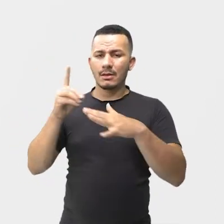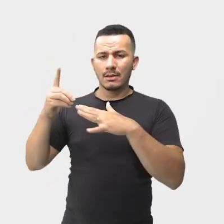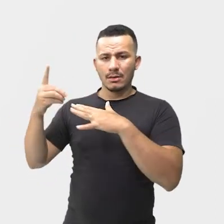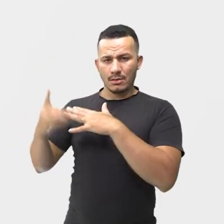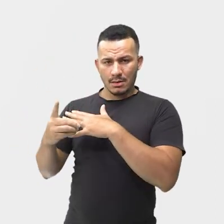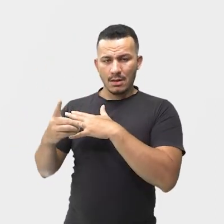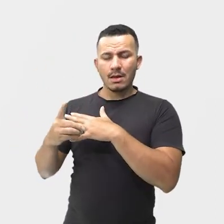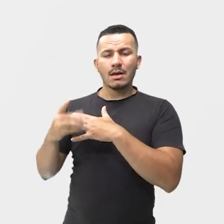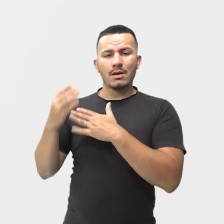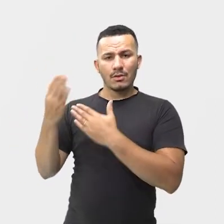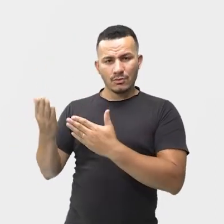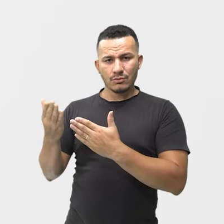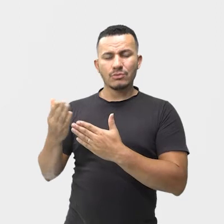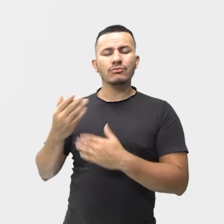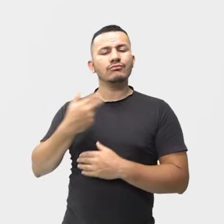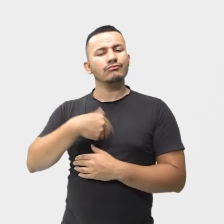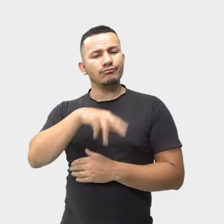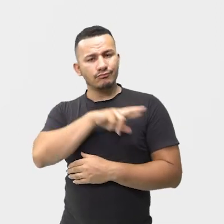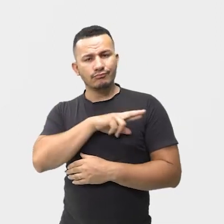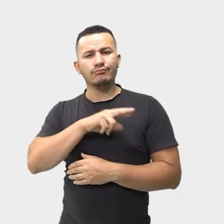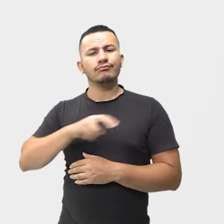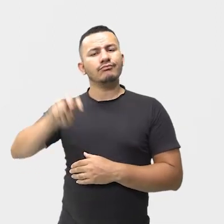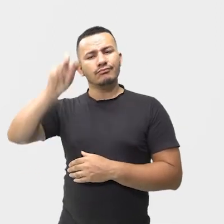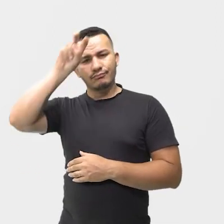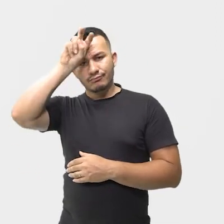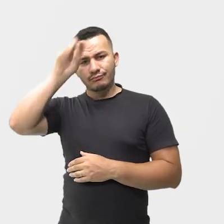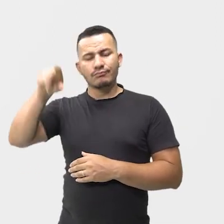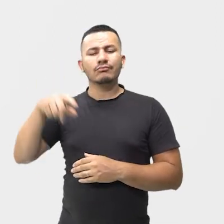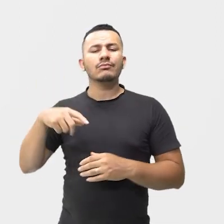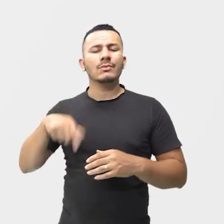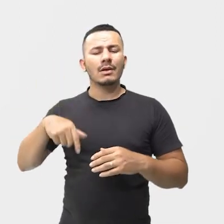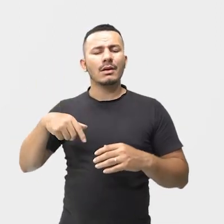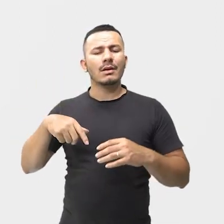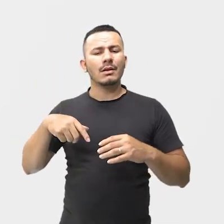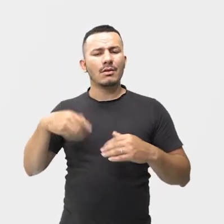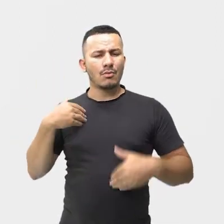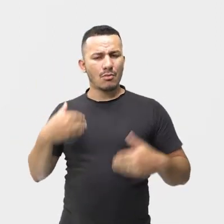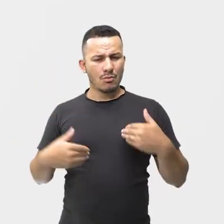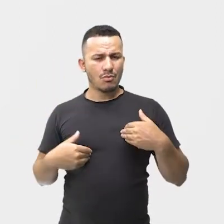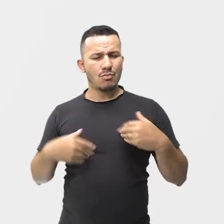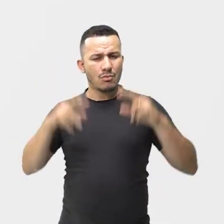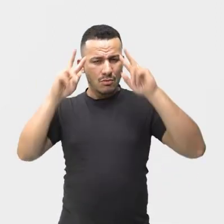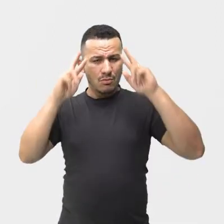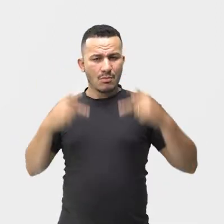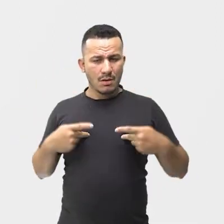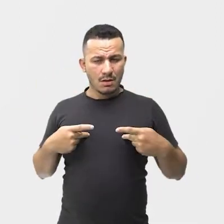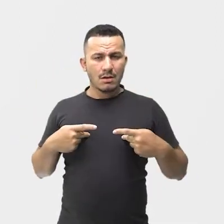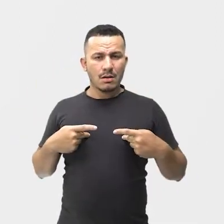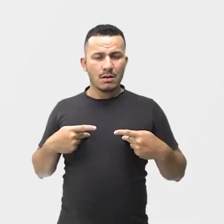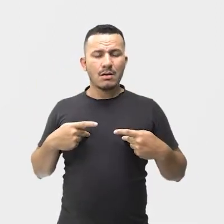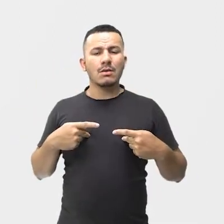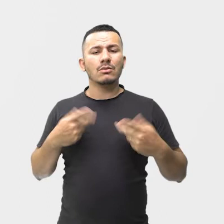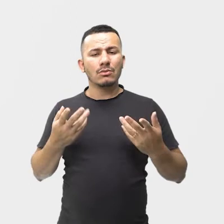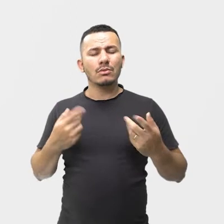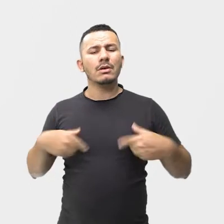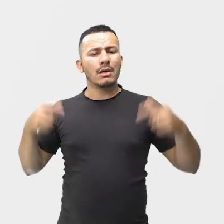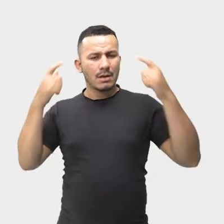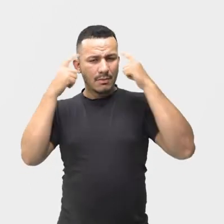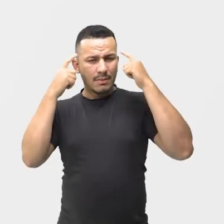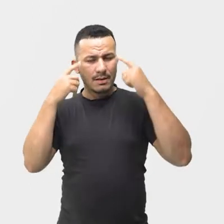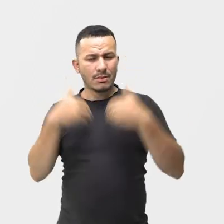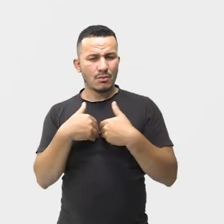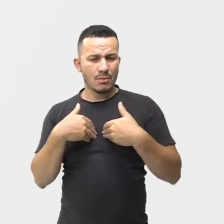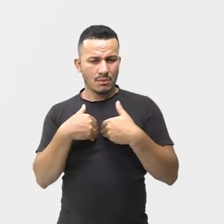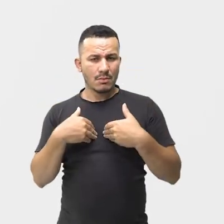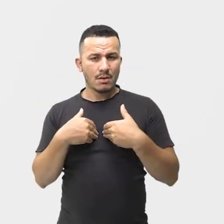são politeístas, geralmente o corpo humano e o corpo, certo, de um animal.